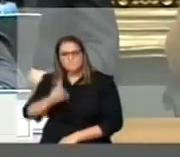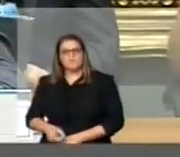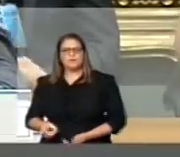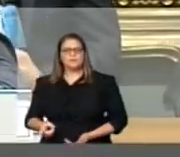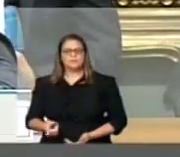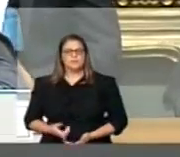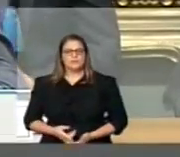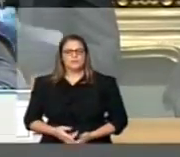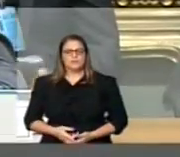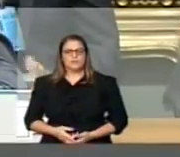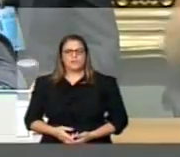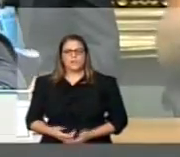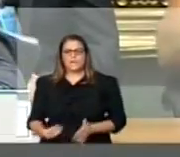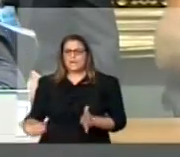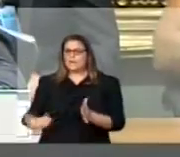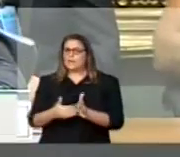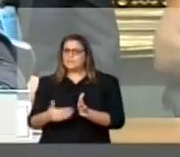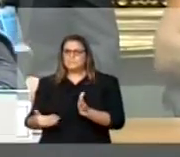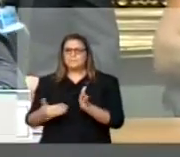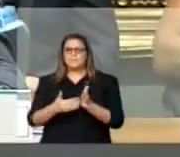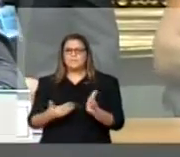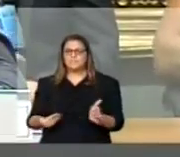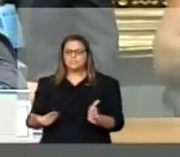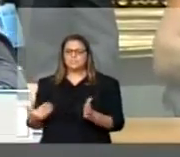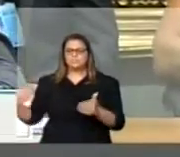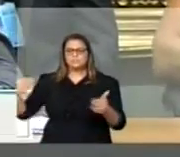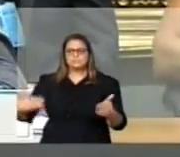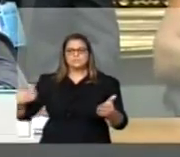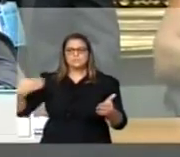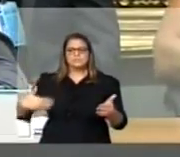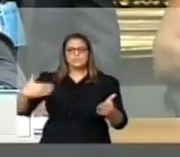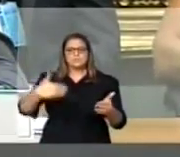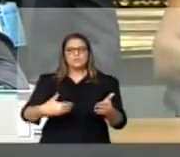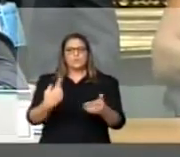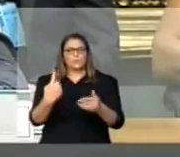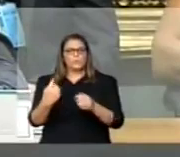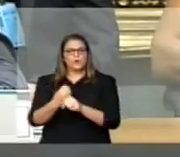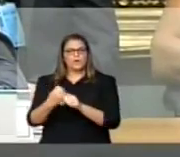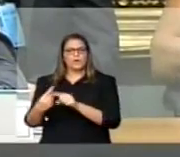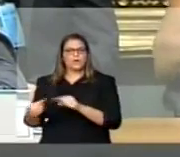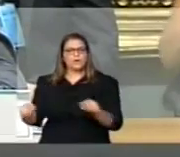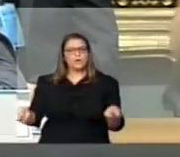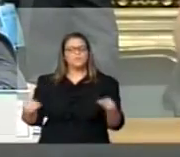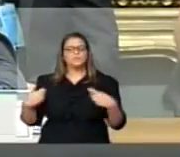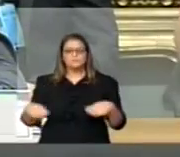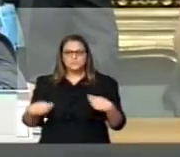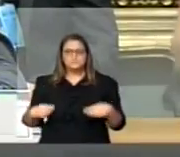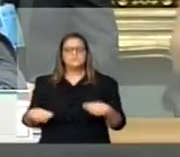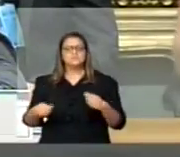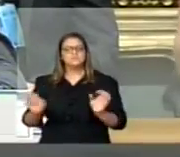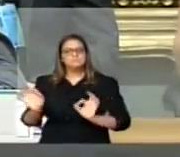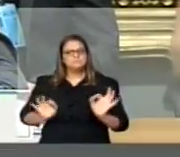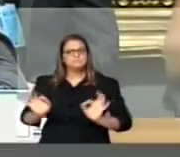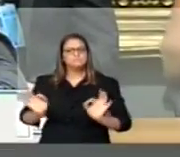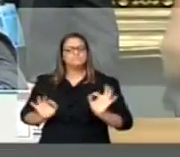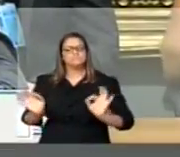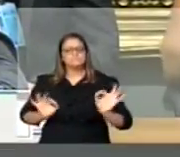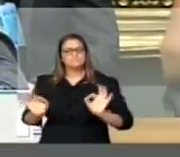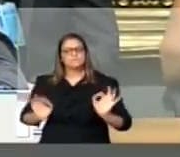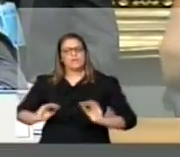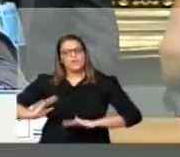limites fixados nos contingenciamentos durante o ano devem ser suficientes para adequar a despesa à